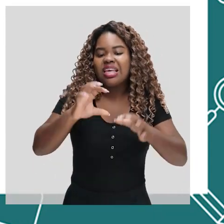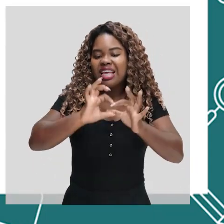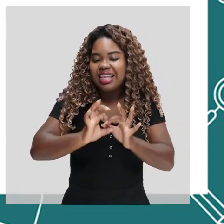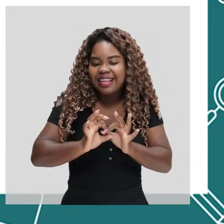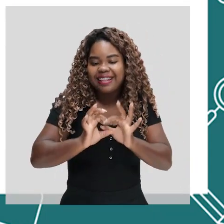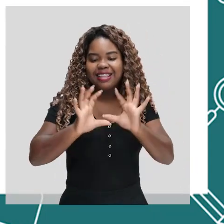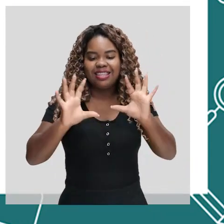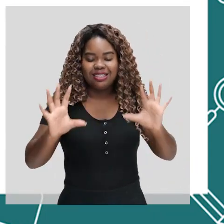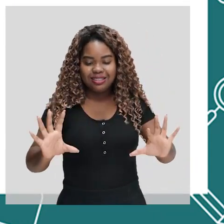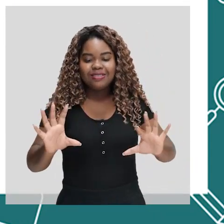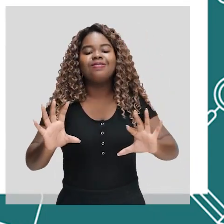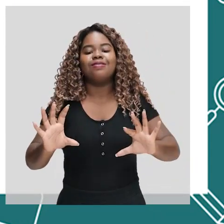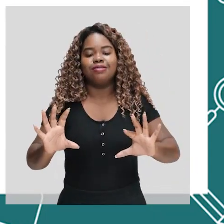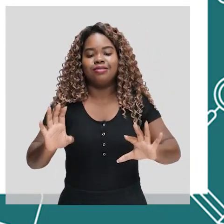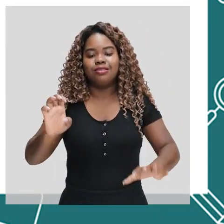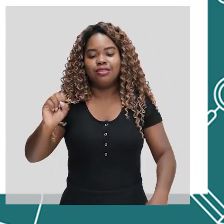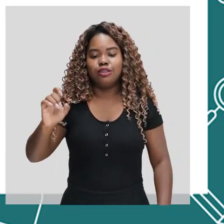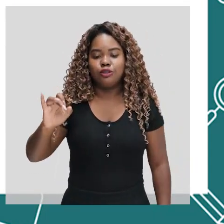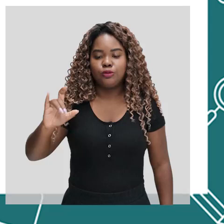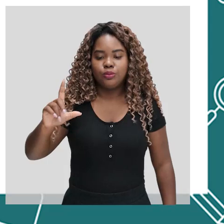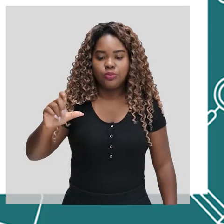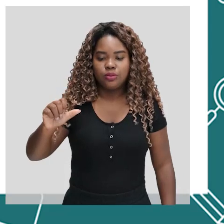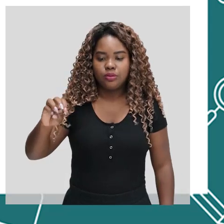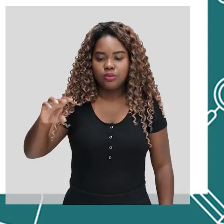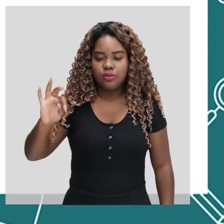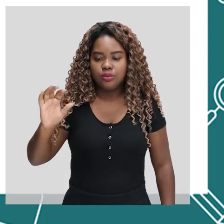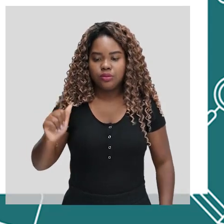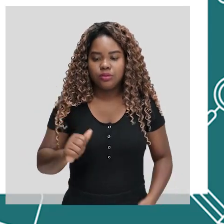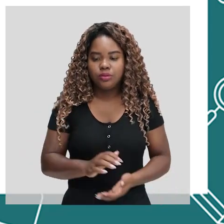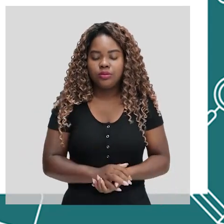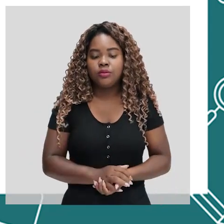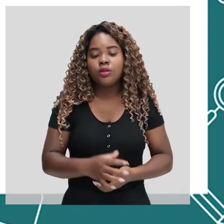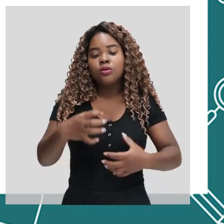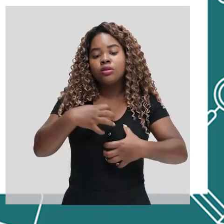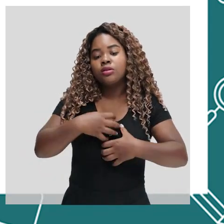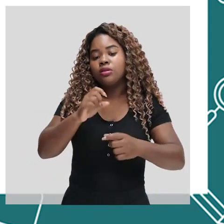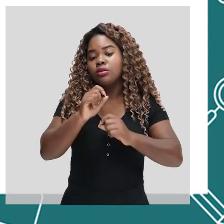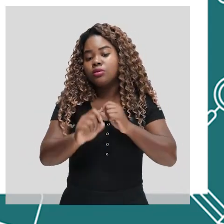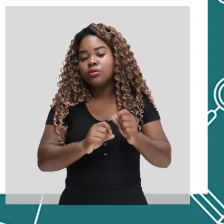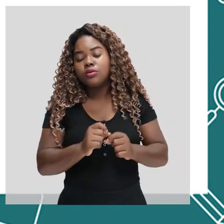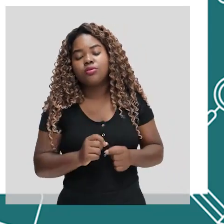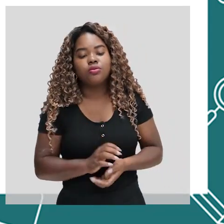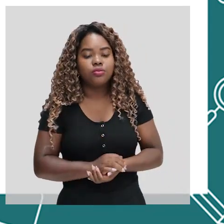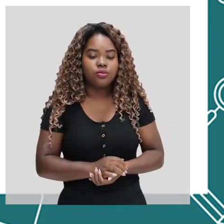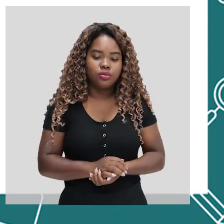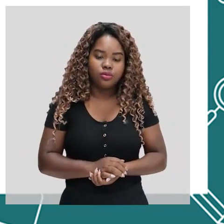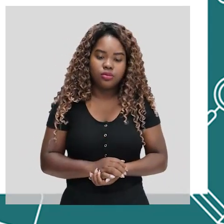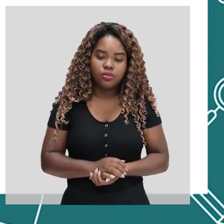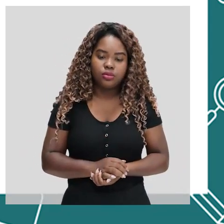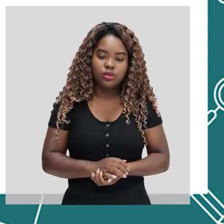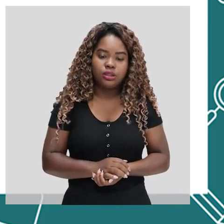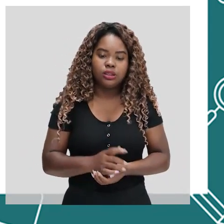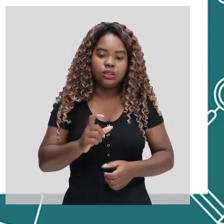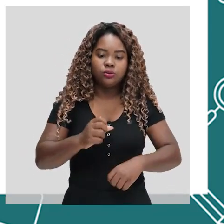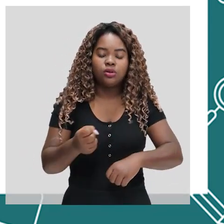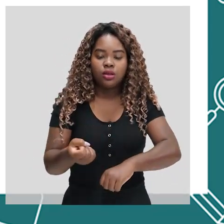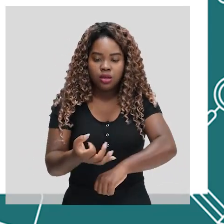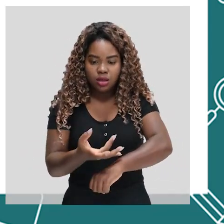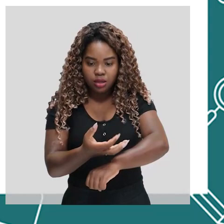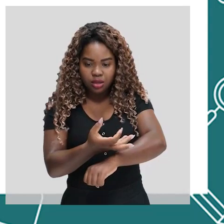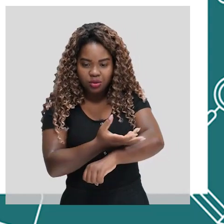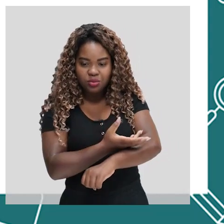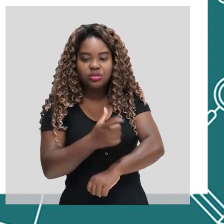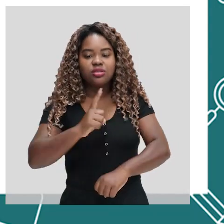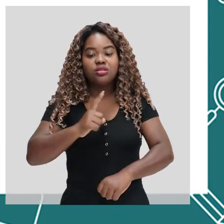libertação estelística o sentimentalismo significa que a emoção vai sobrepor a razão muito cuidado